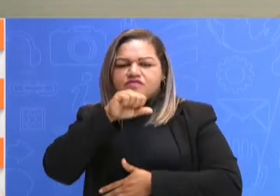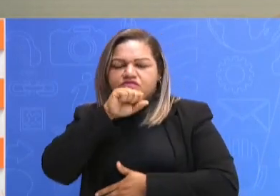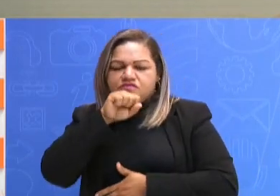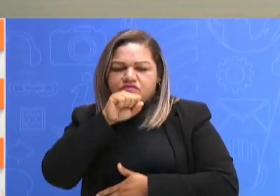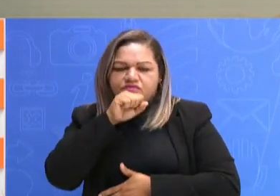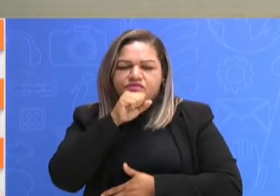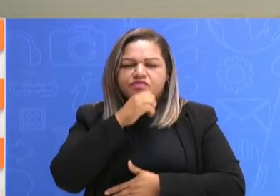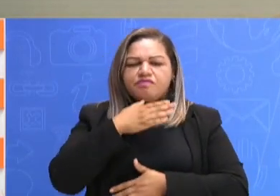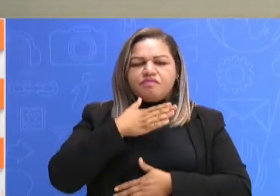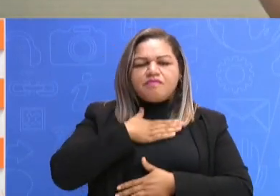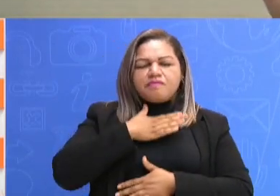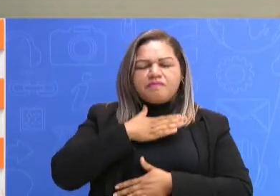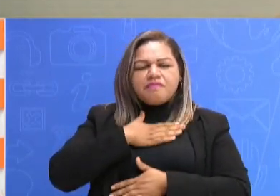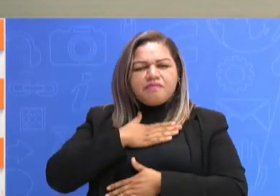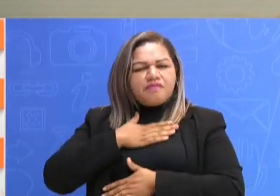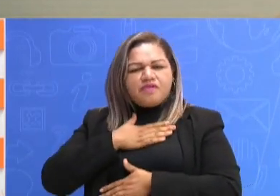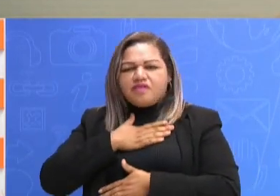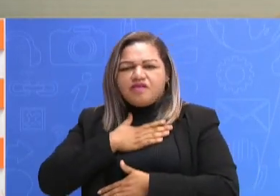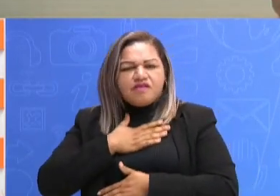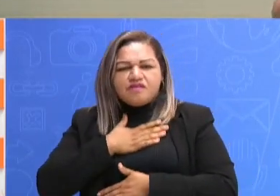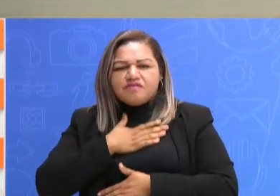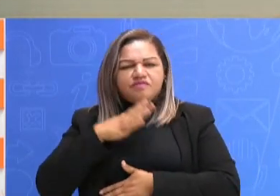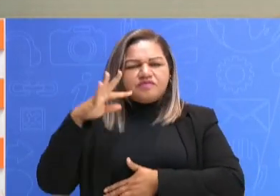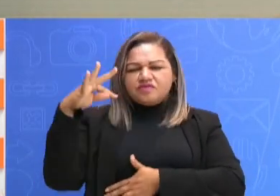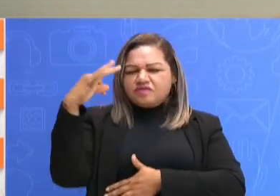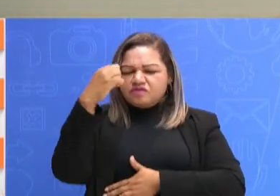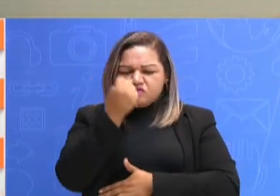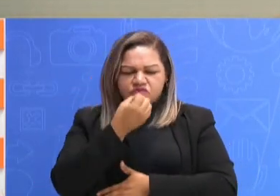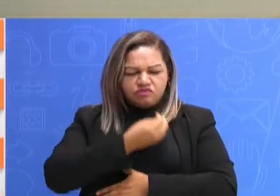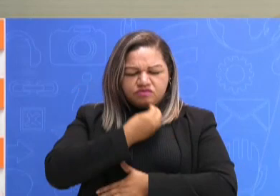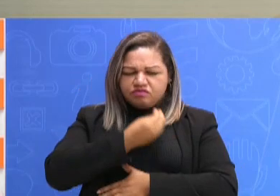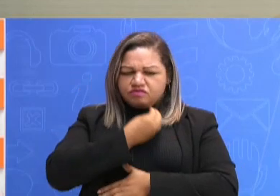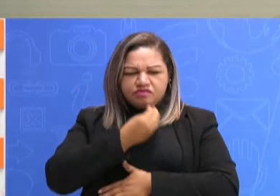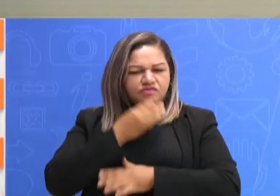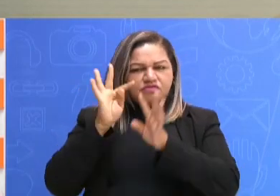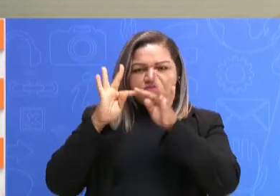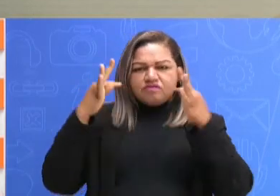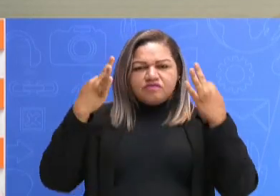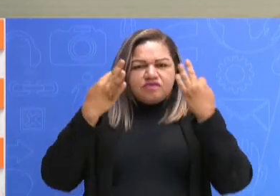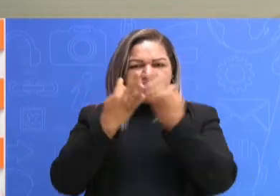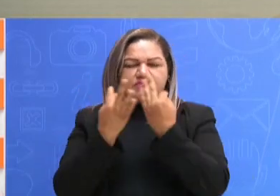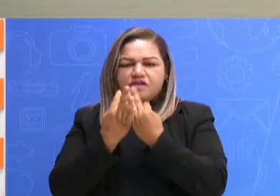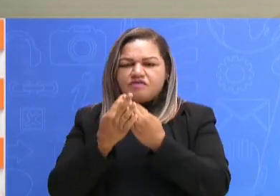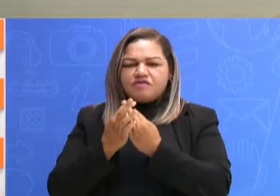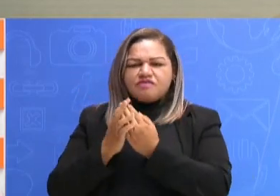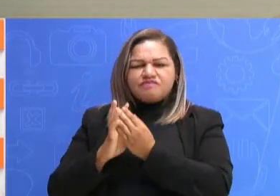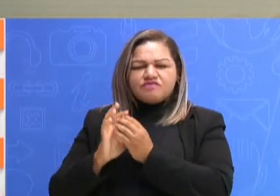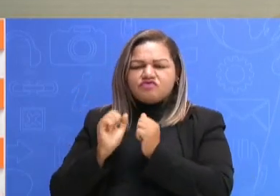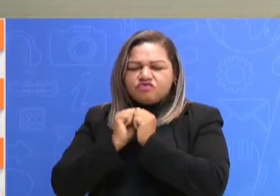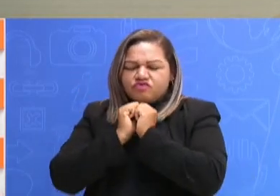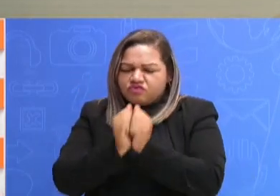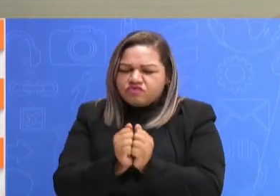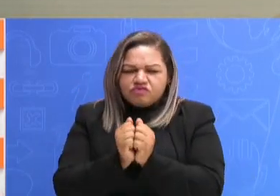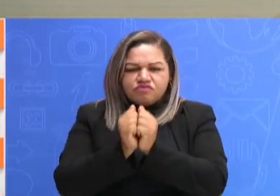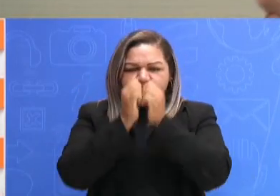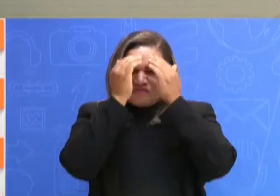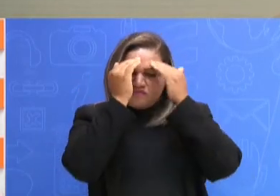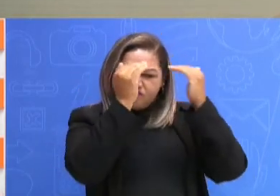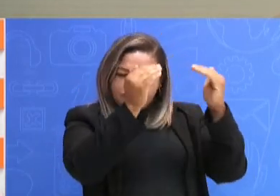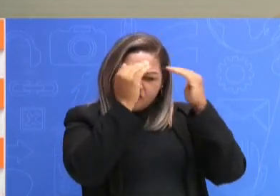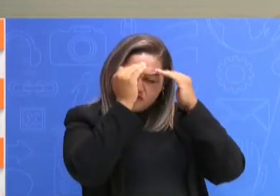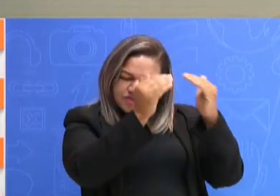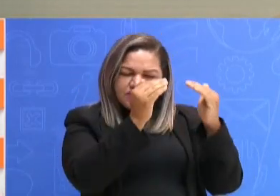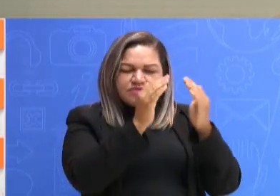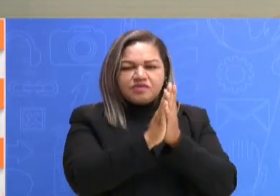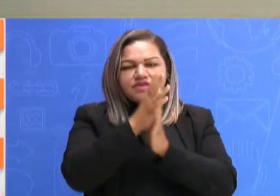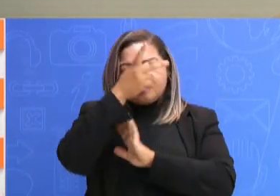minha mãe Maria do Rosário tem sido tudo na minha vida. Minha família sempre foi muito unida, sempre respeitando o espaço